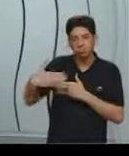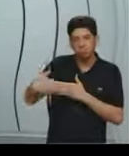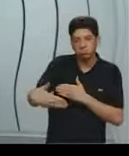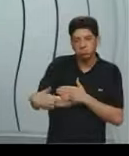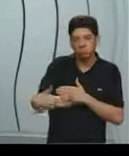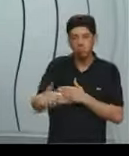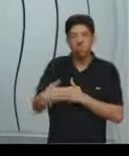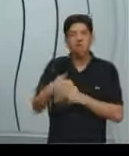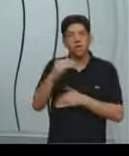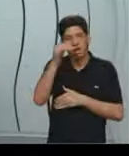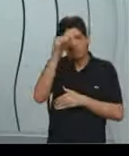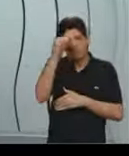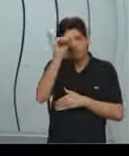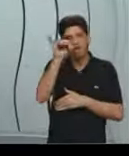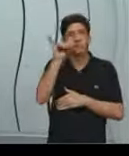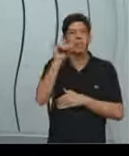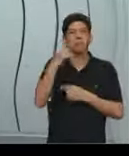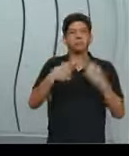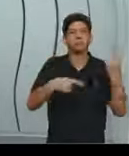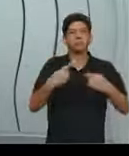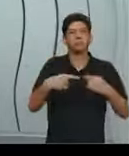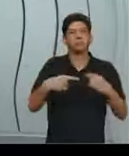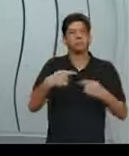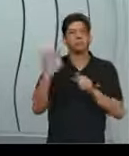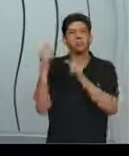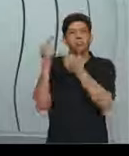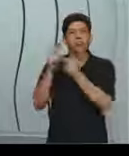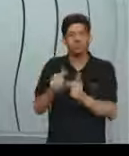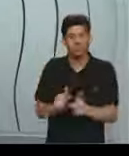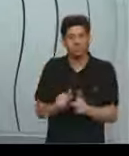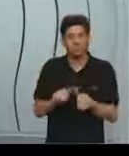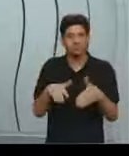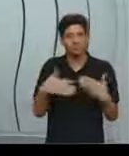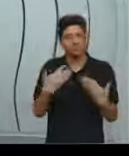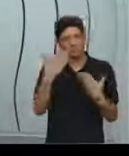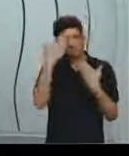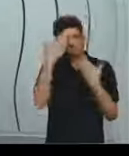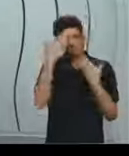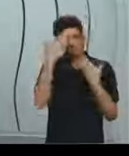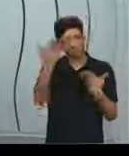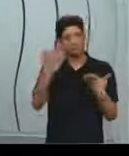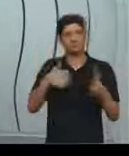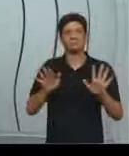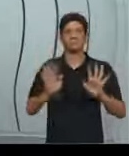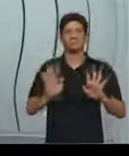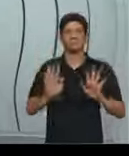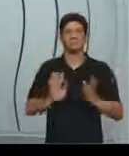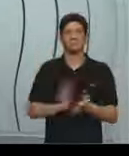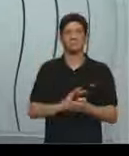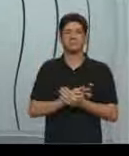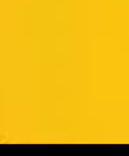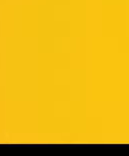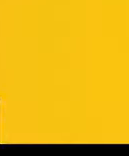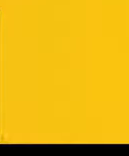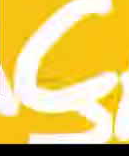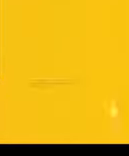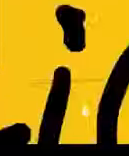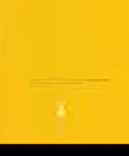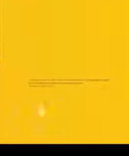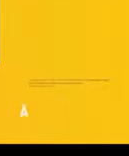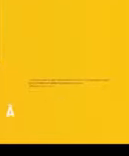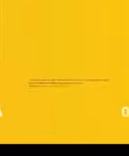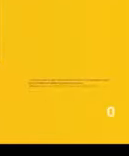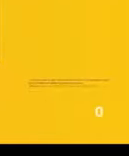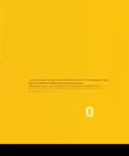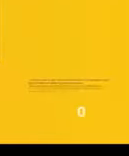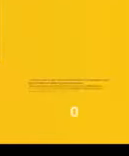ligadas às discussões muito tradicionais no dia mas é isso Obrigado até mais